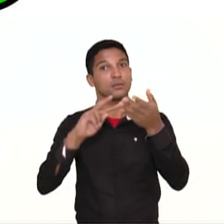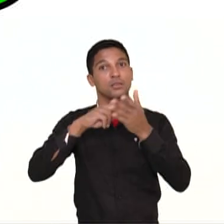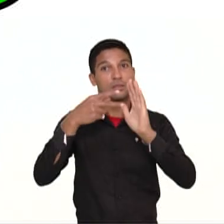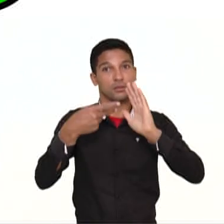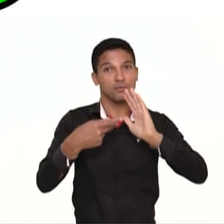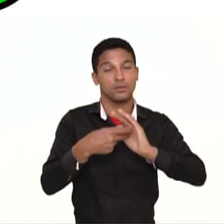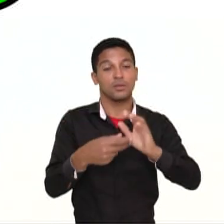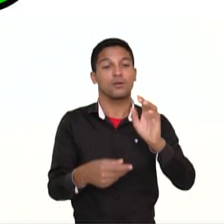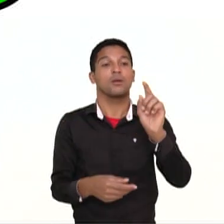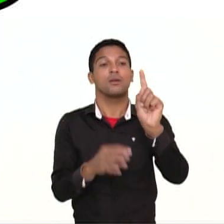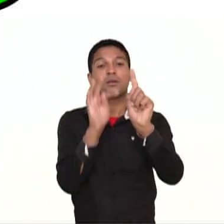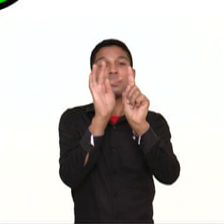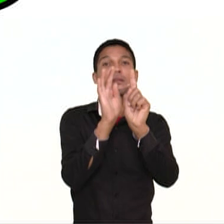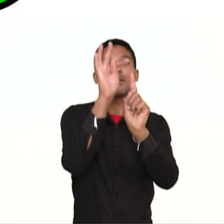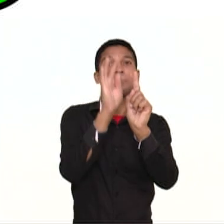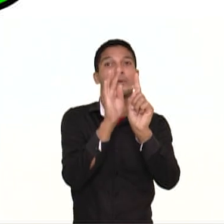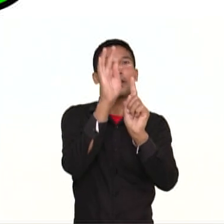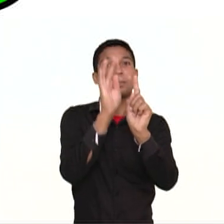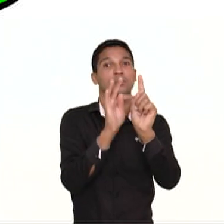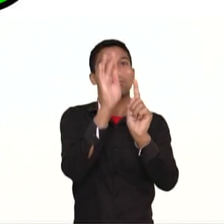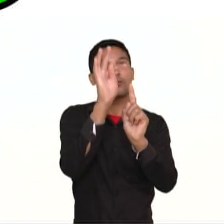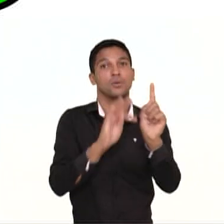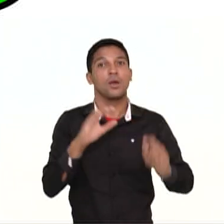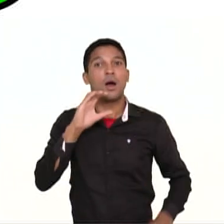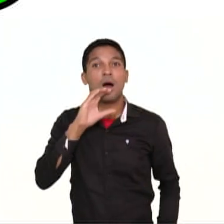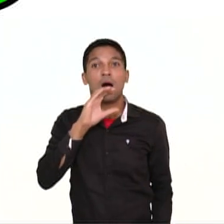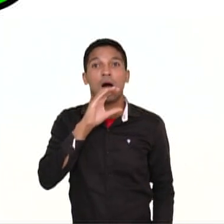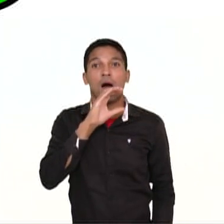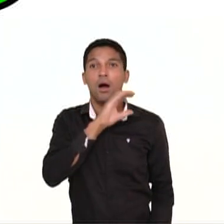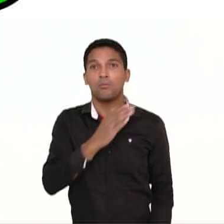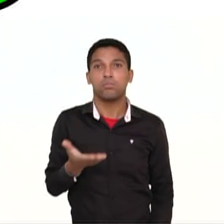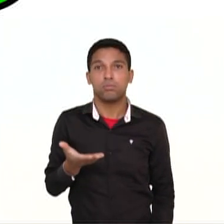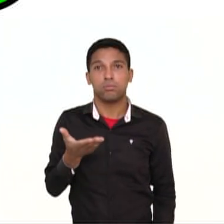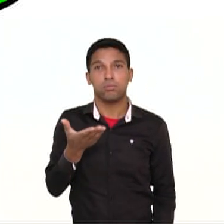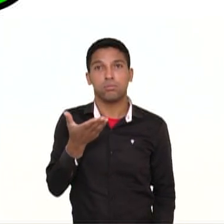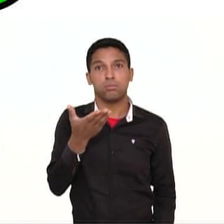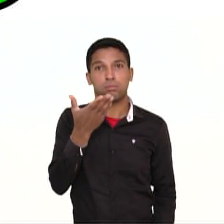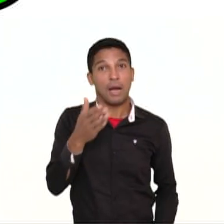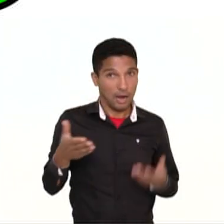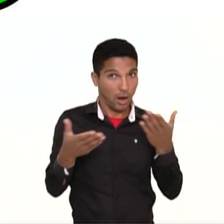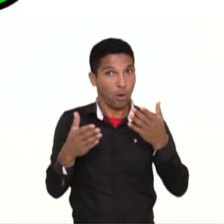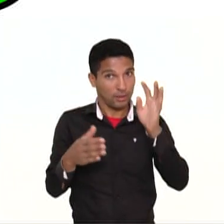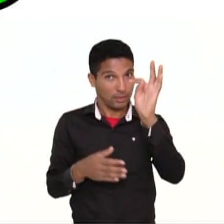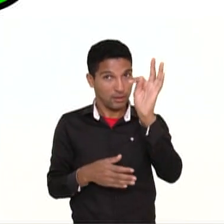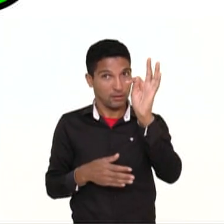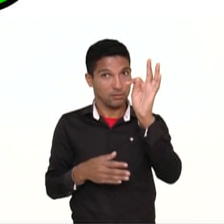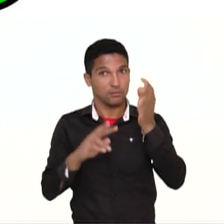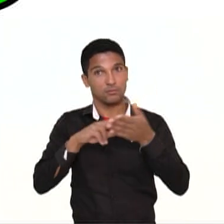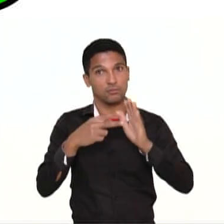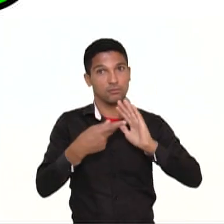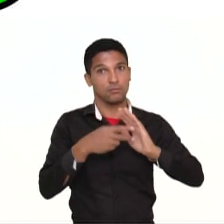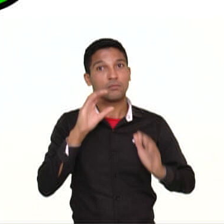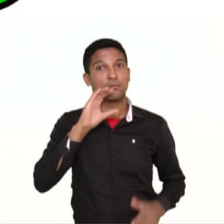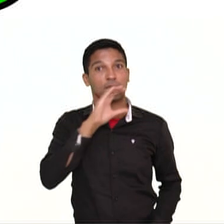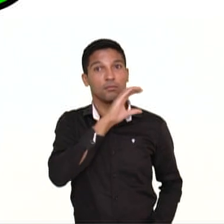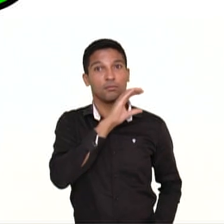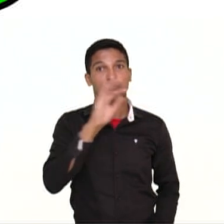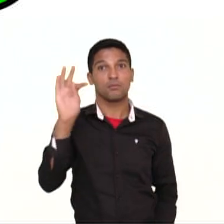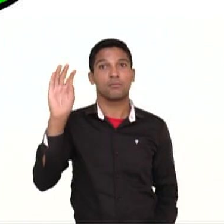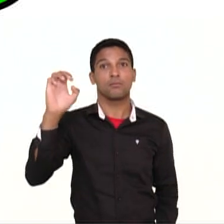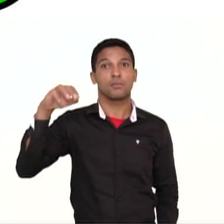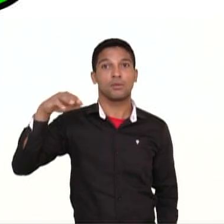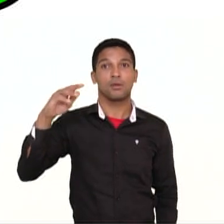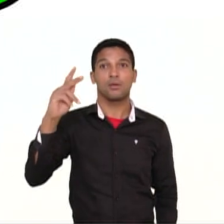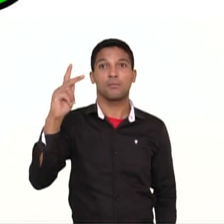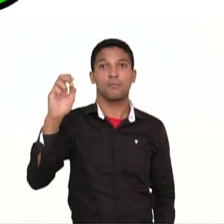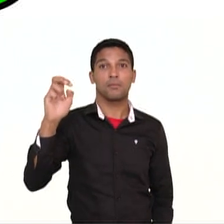você tem que tomar cuidado, a leitura é muito importante, a sua compreensão é muito importante aqui para a resolução do problema. O que diz o item